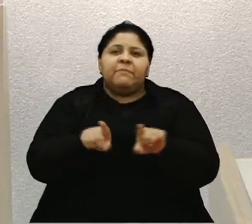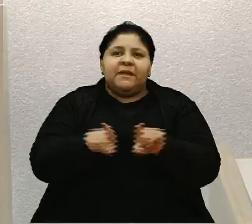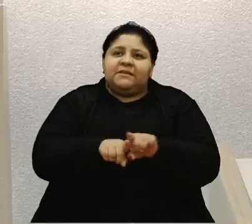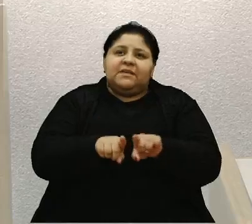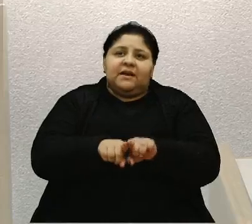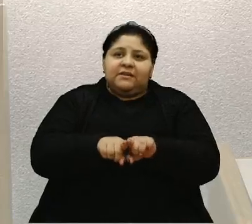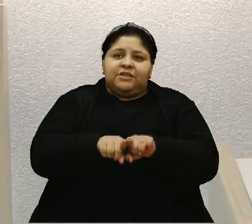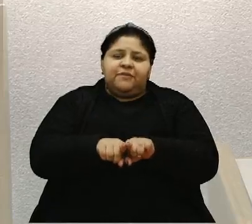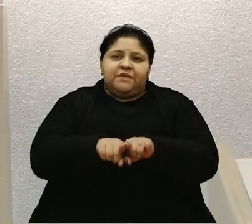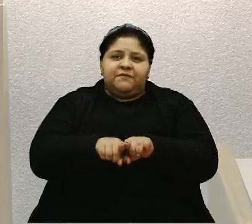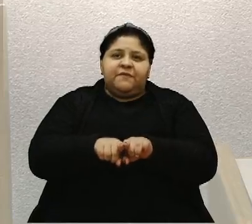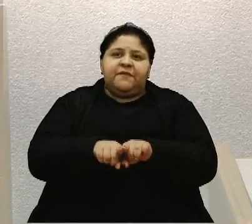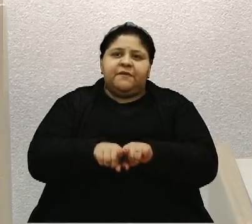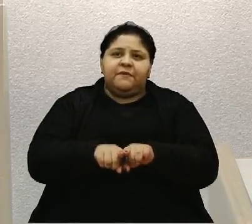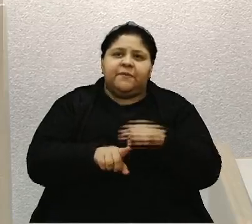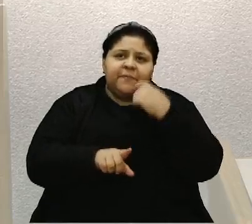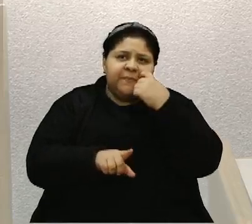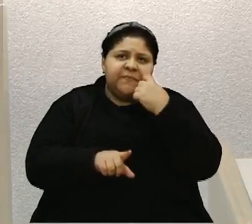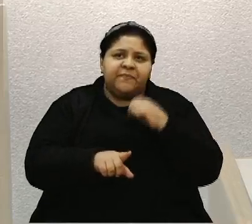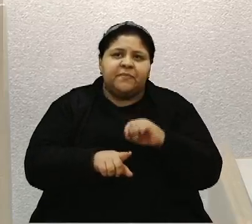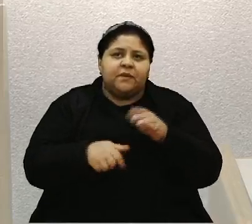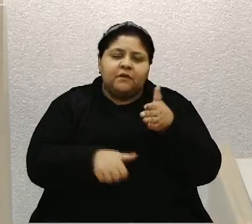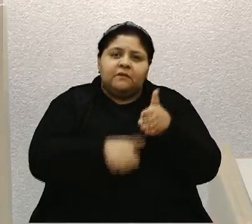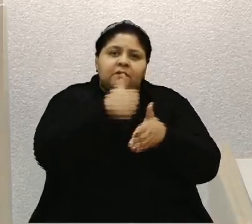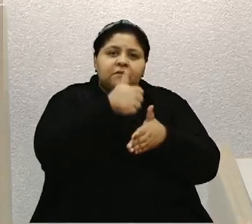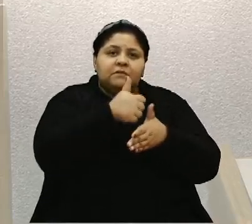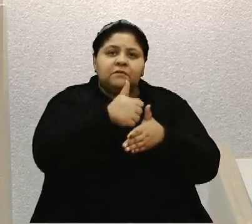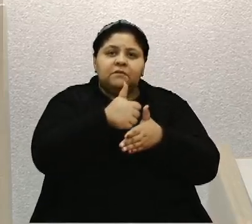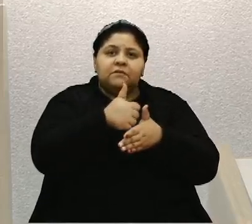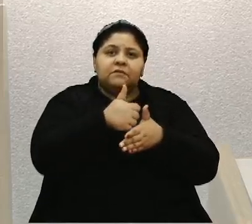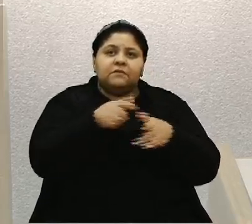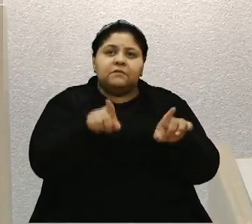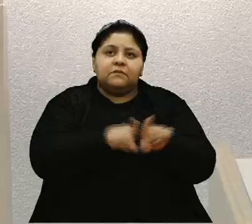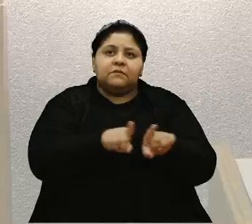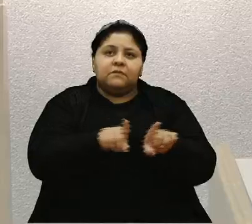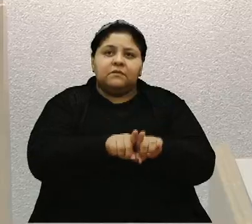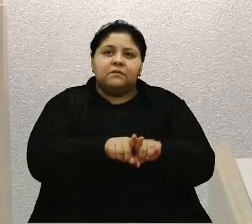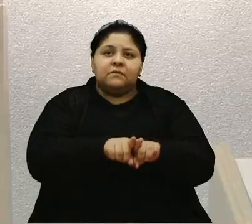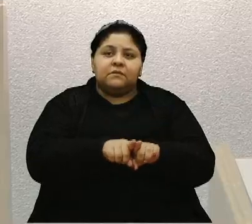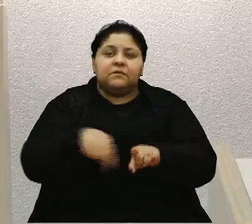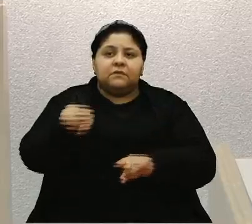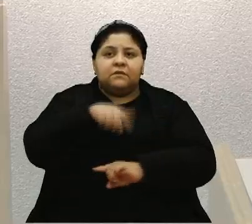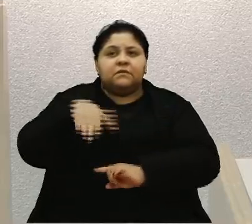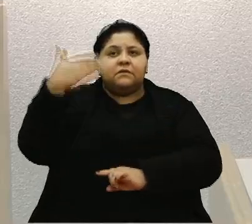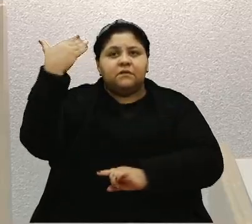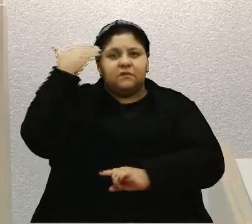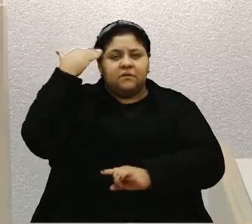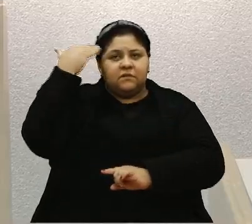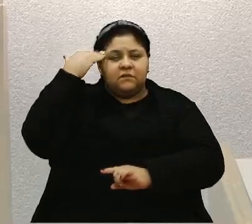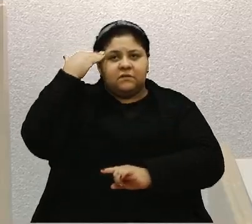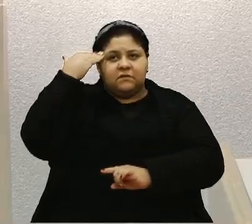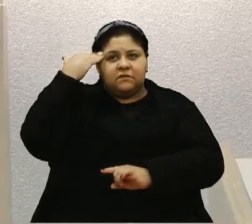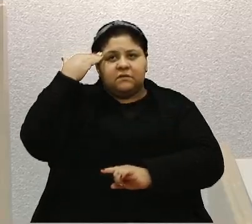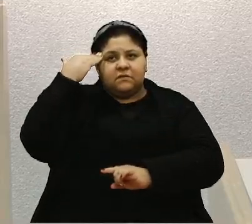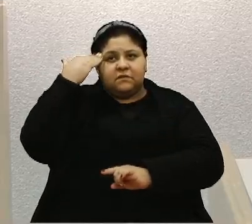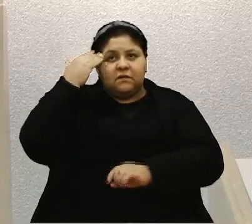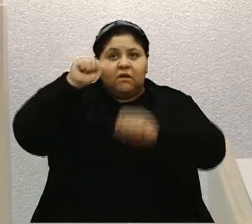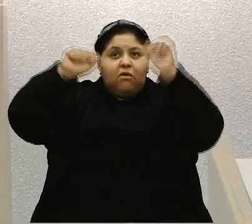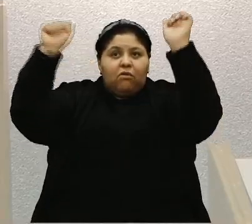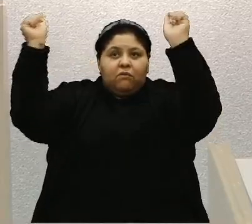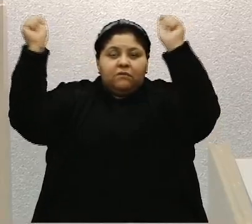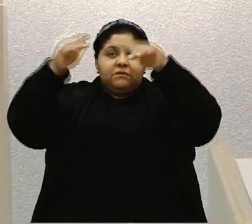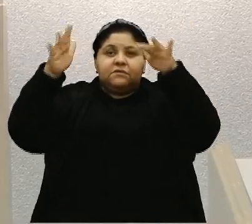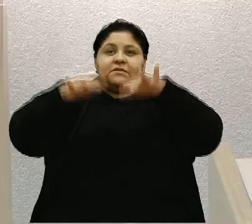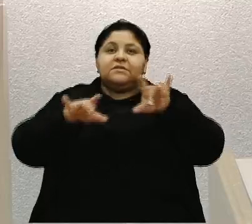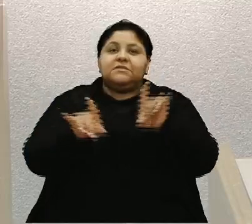habitações, mas a gente tem grandes desafios para melhorar isso ainda mais e auxiliar, porque a gente sabe que a questão das chuvas, né,